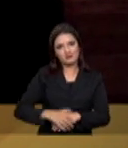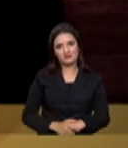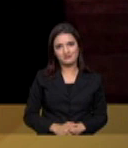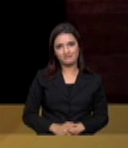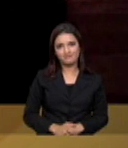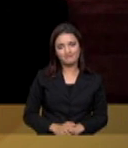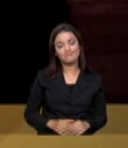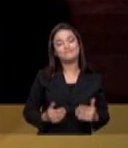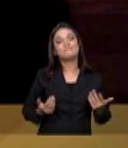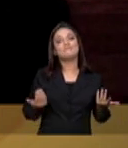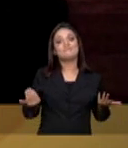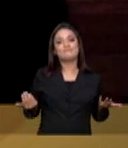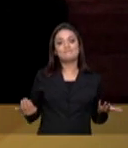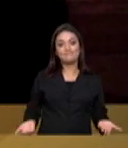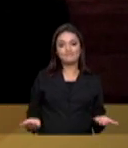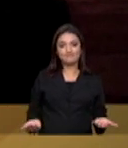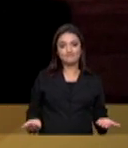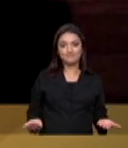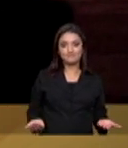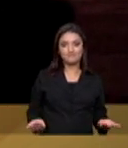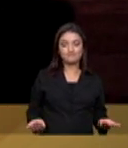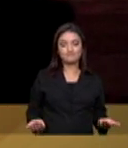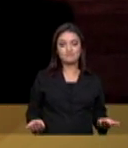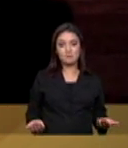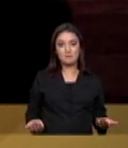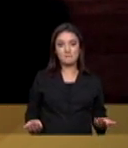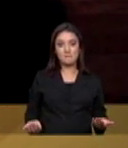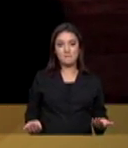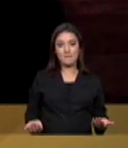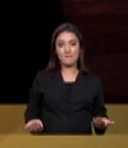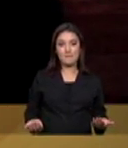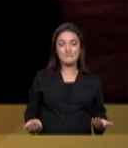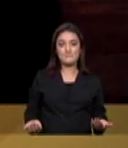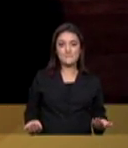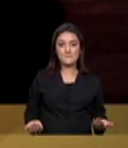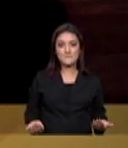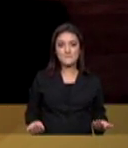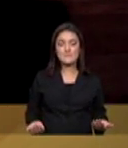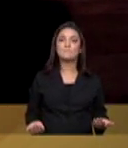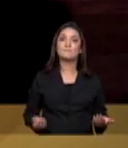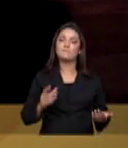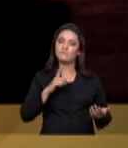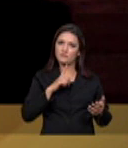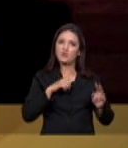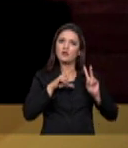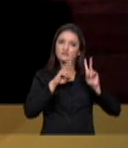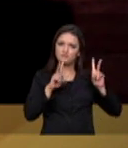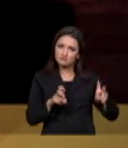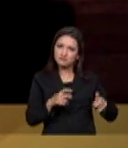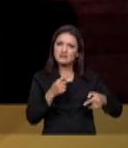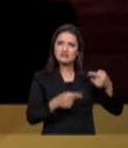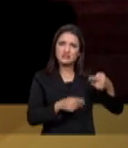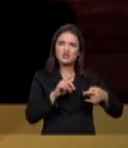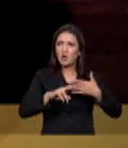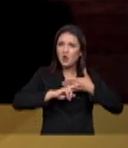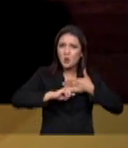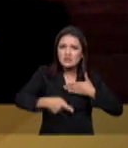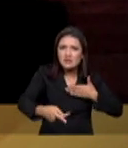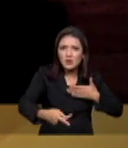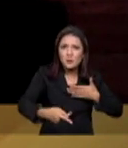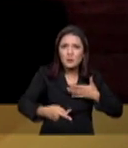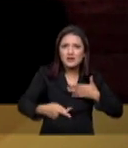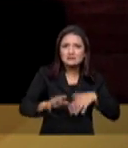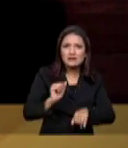longe de um consequência lismo no enfrentamento dessa matéria é necessário que